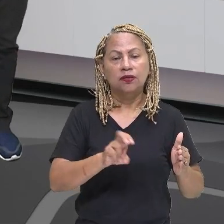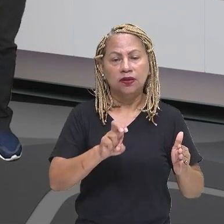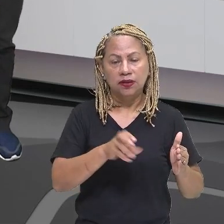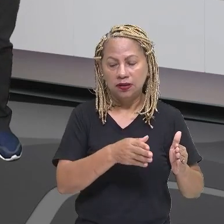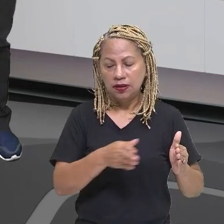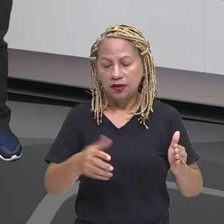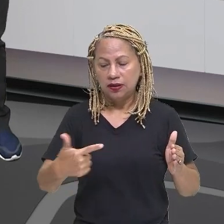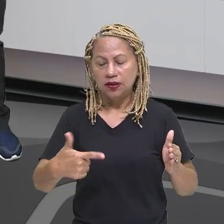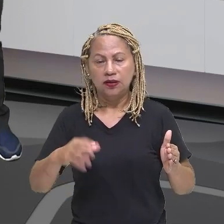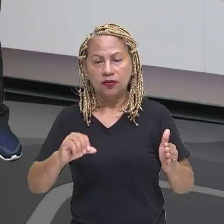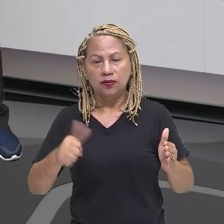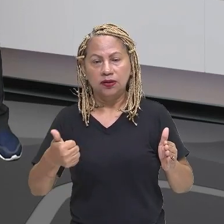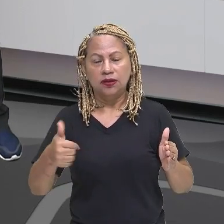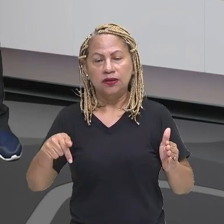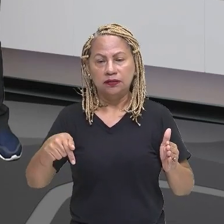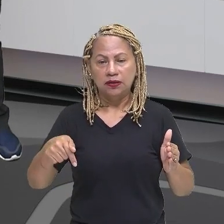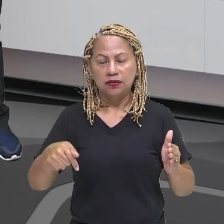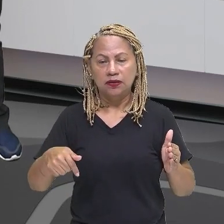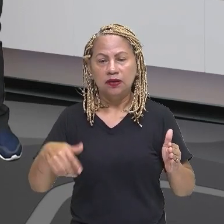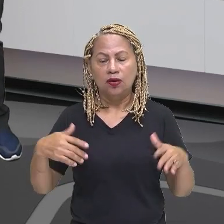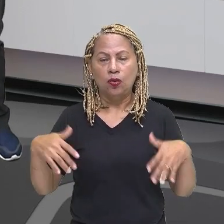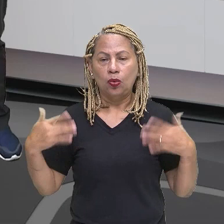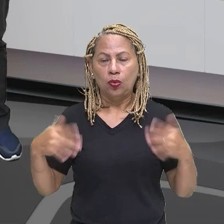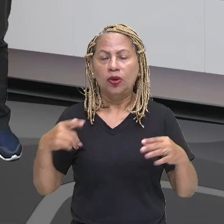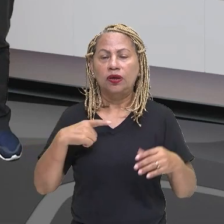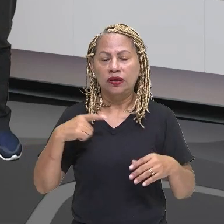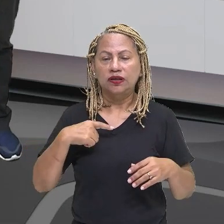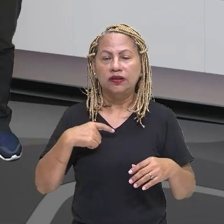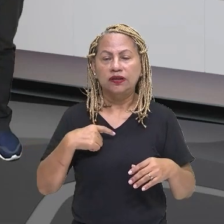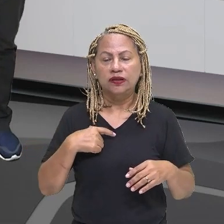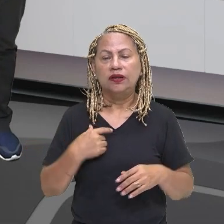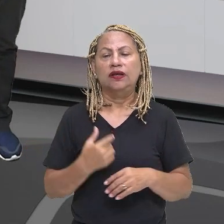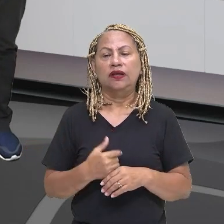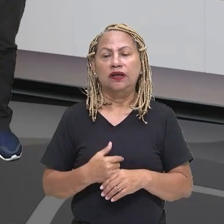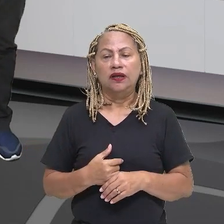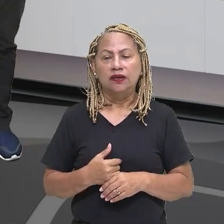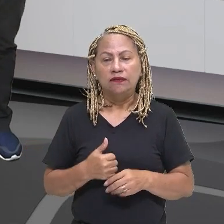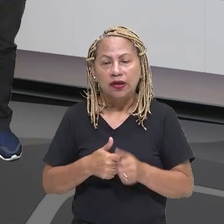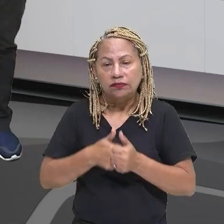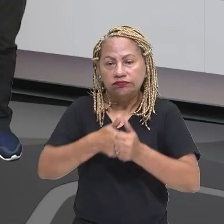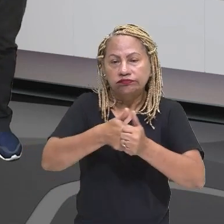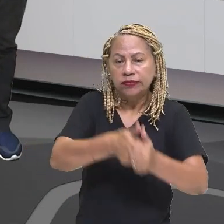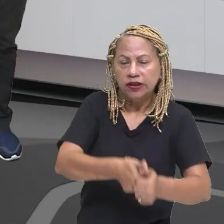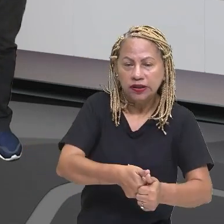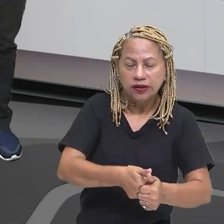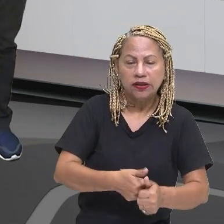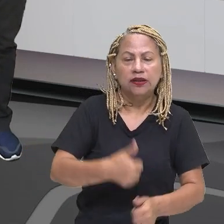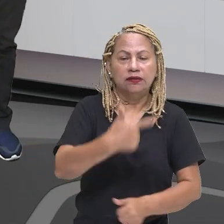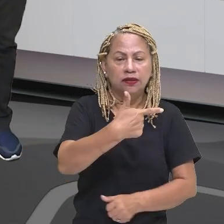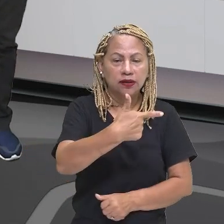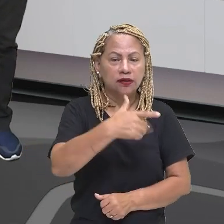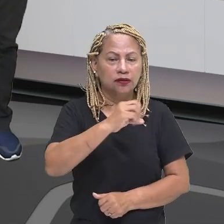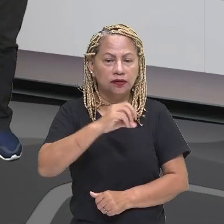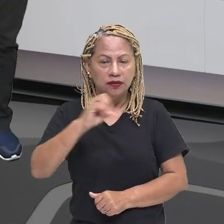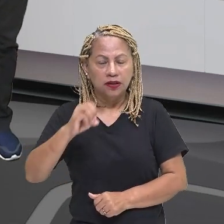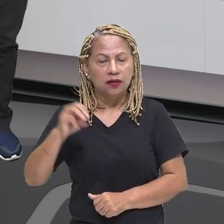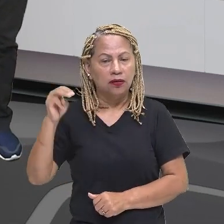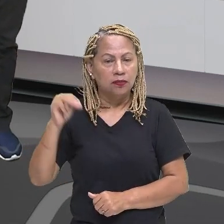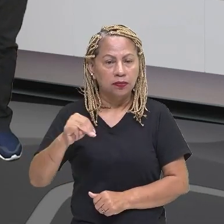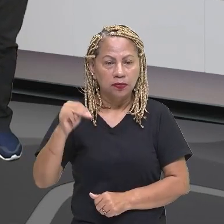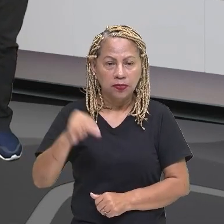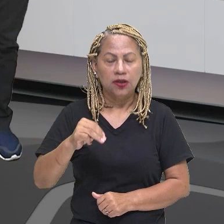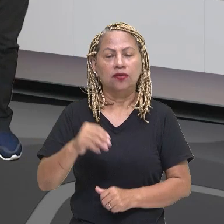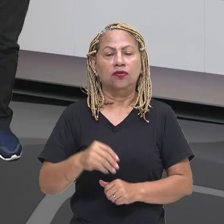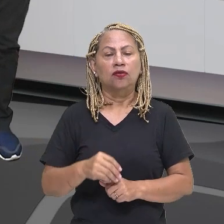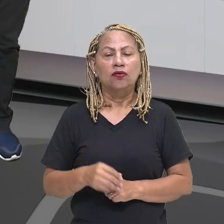durante bastante tempo. Chegou a 200 milhões de assinantes. O grupo Disney, que era a desenvolvedora e